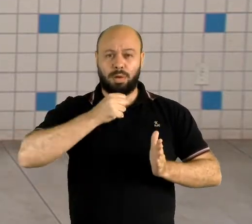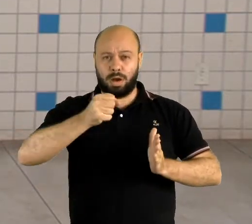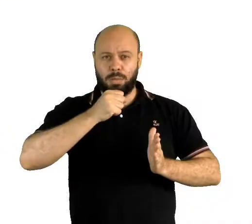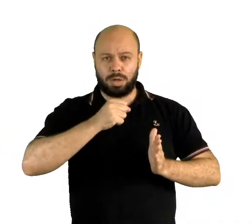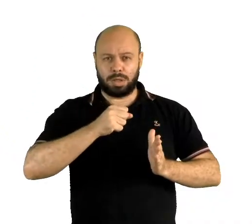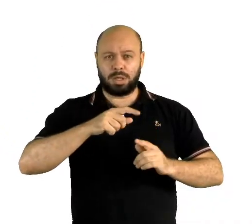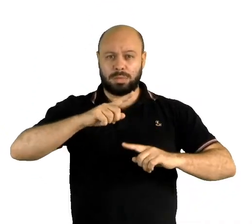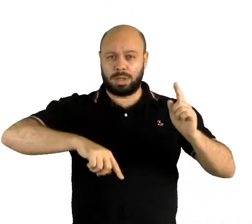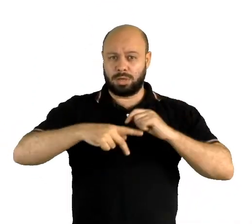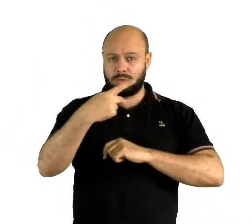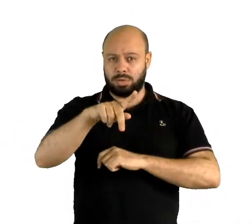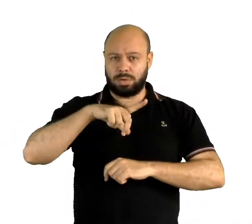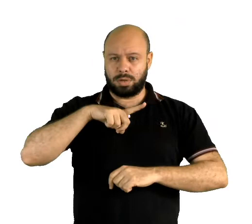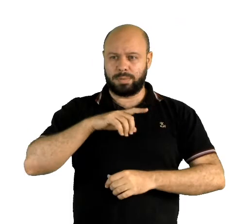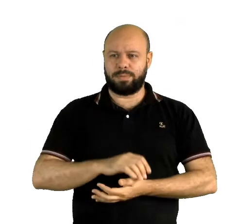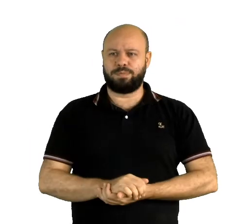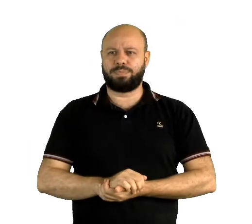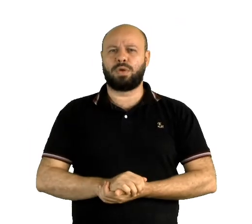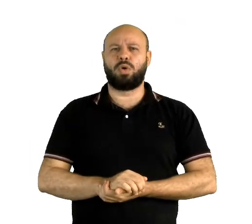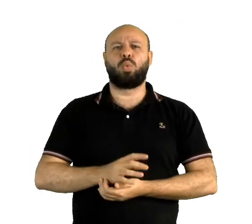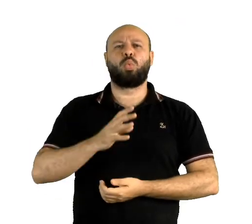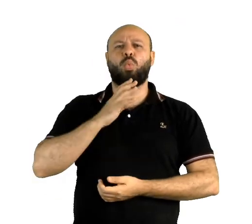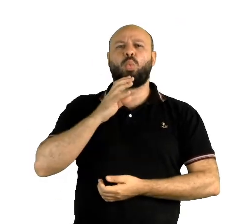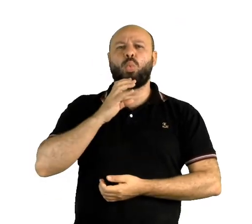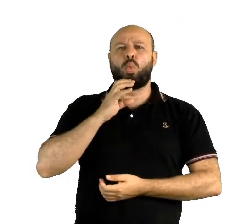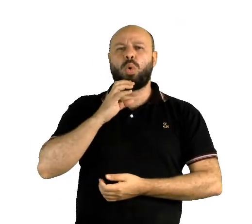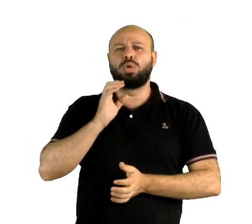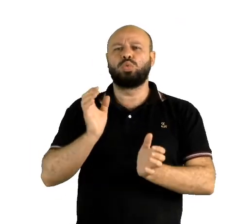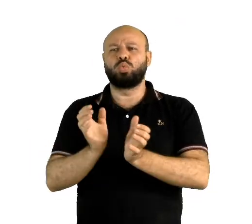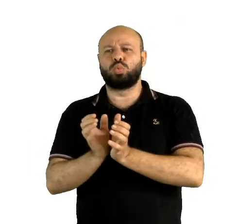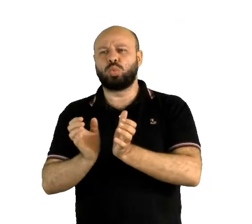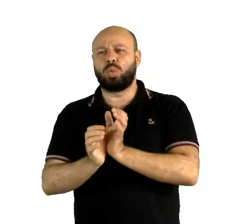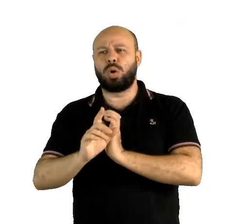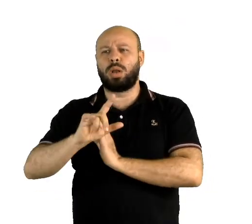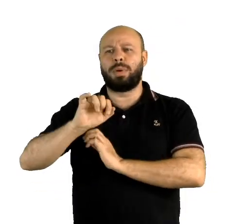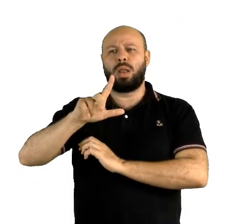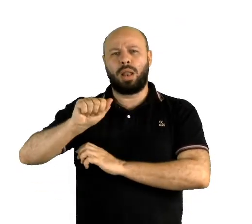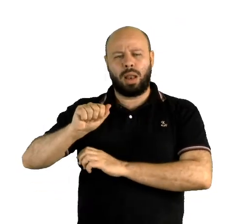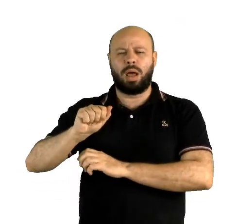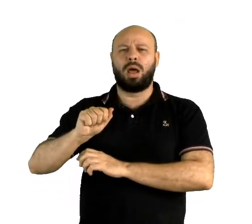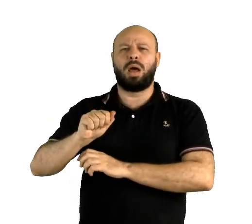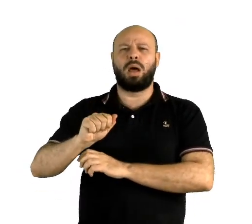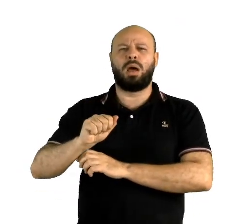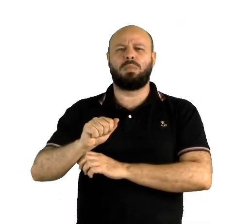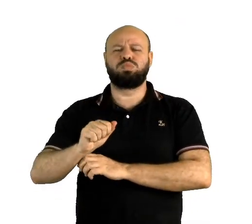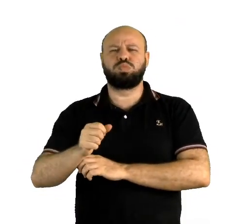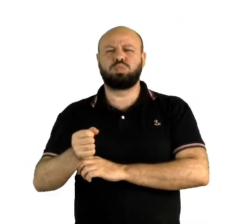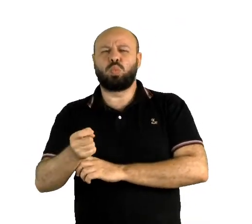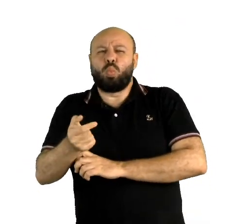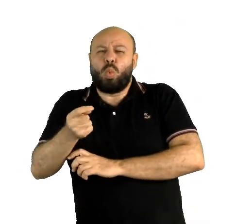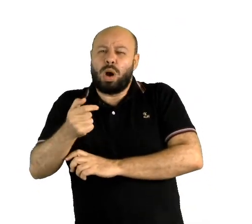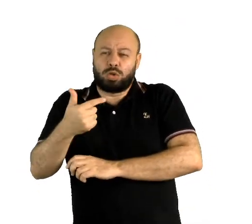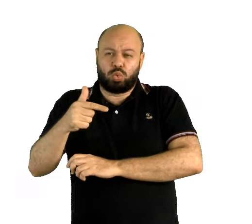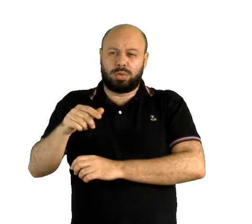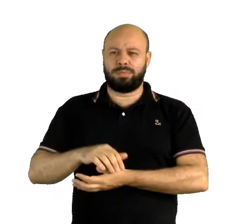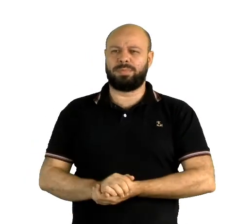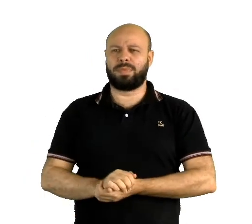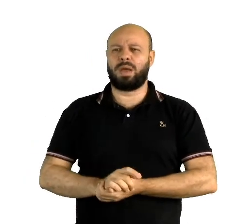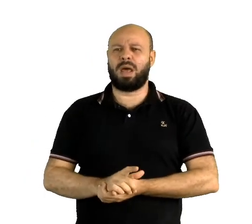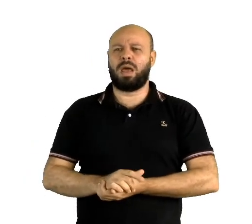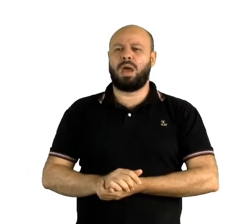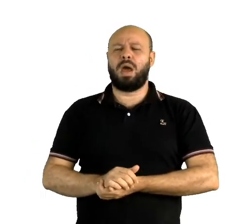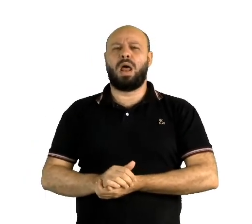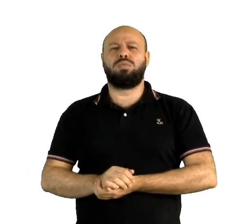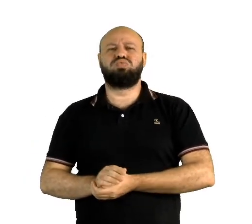aí. Conheço uma espécie de libélula ameaçada. Elas voam depressa e de um jeito que sempre